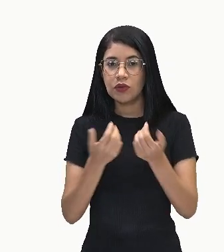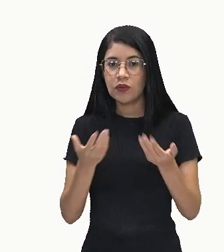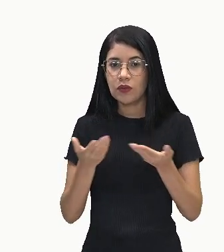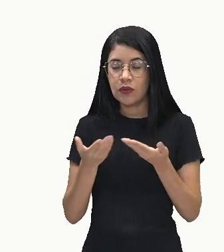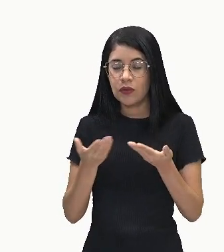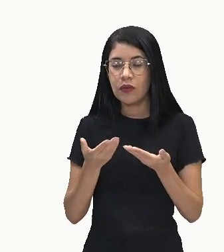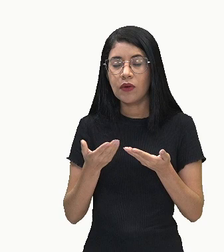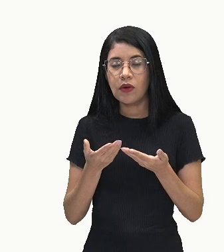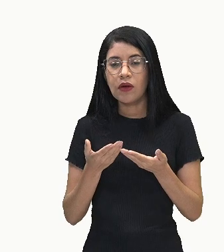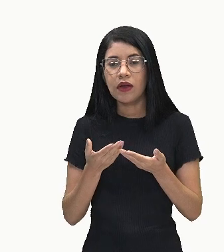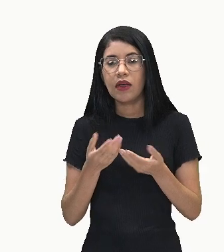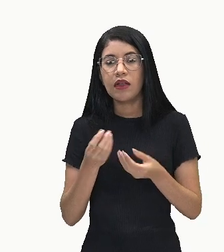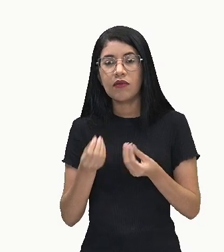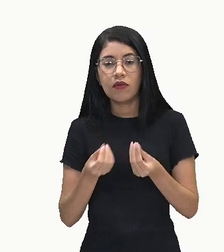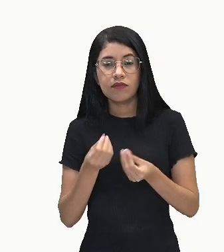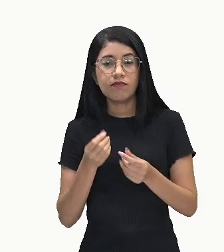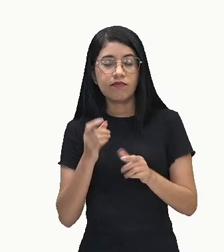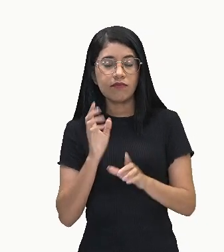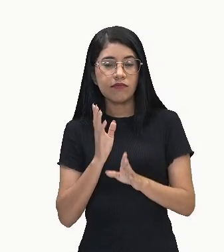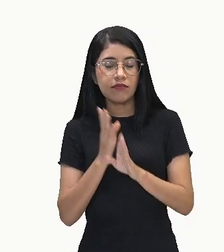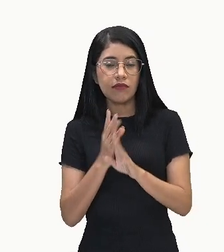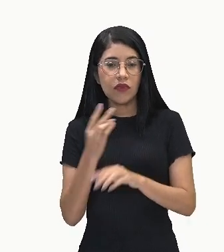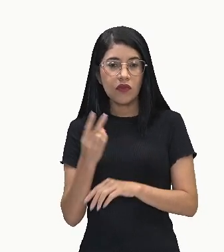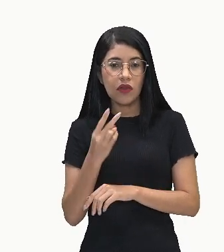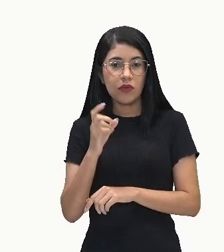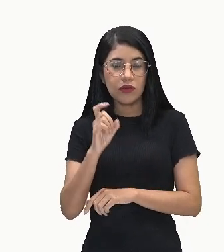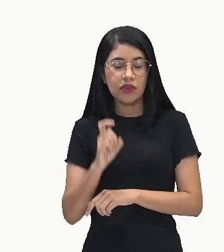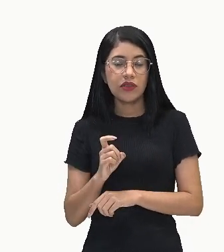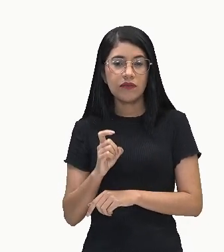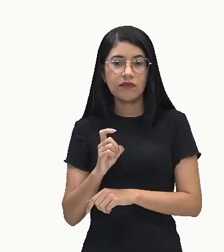na variável, né, calculando o valor numérico